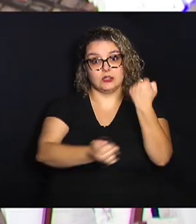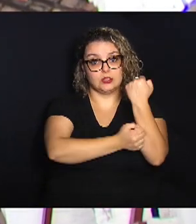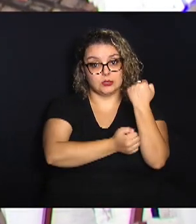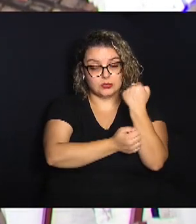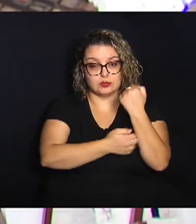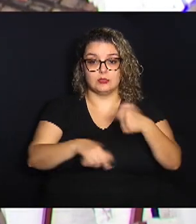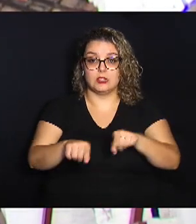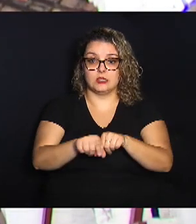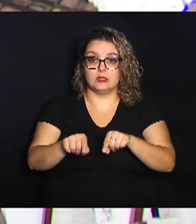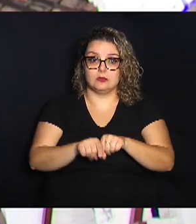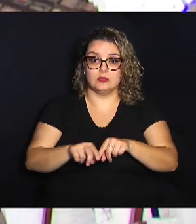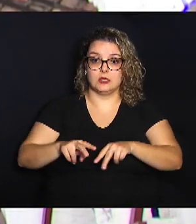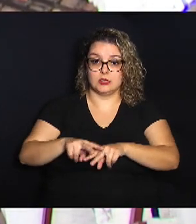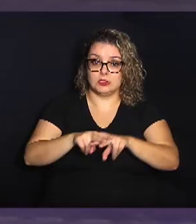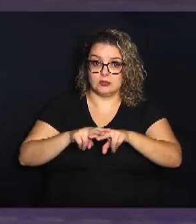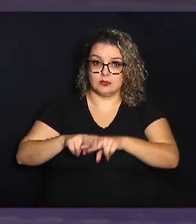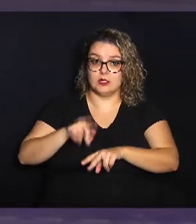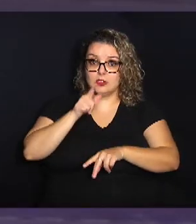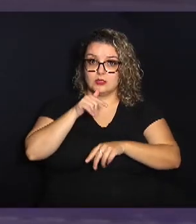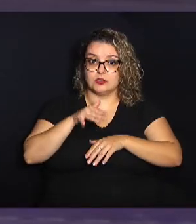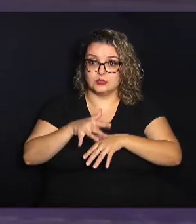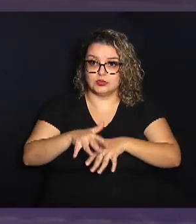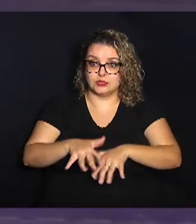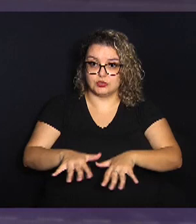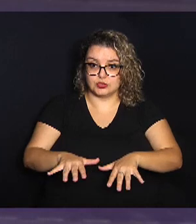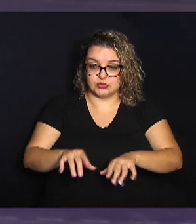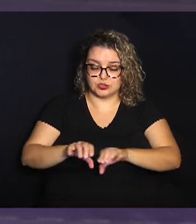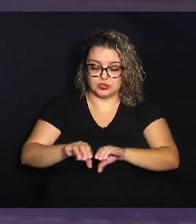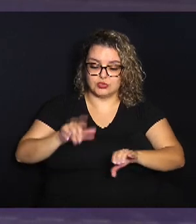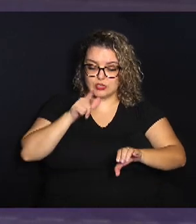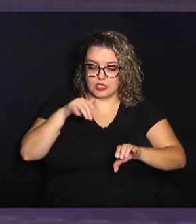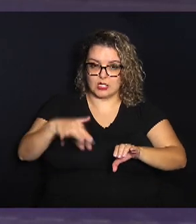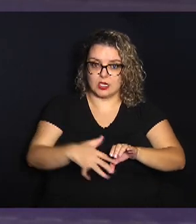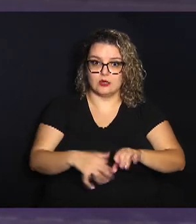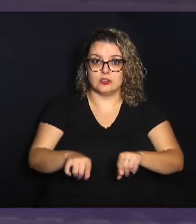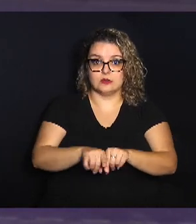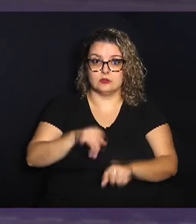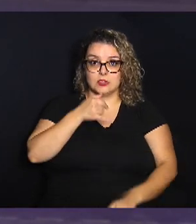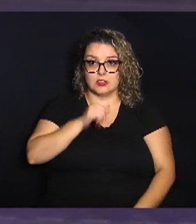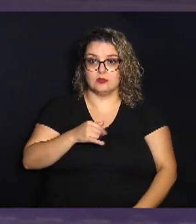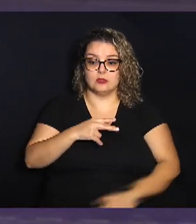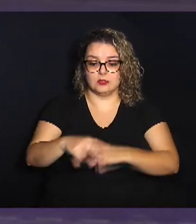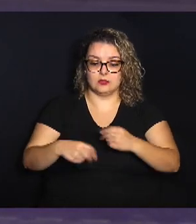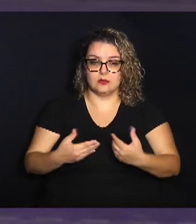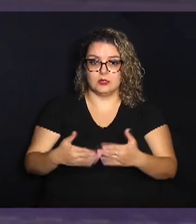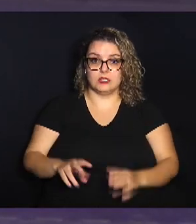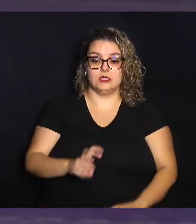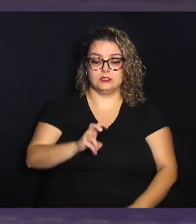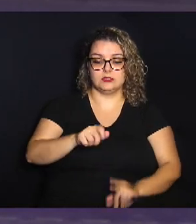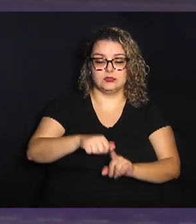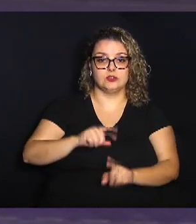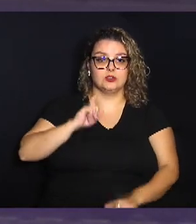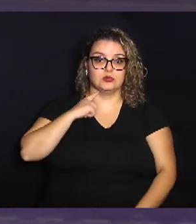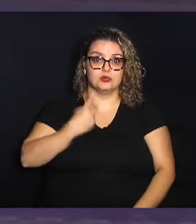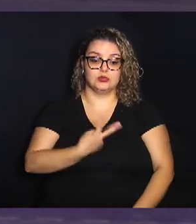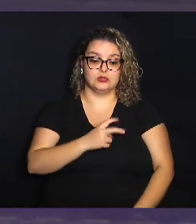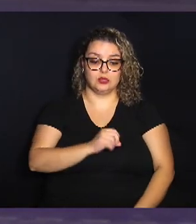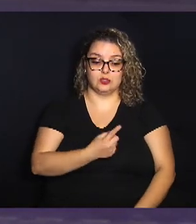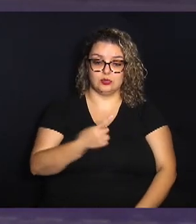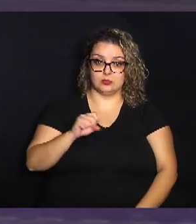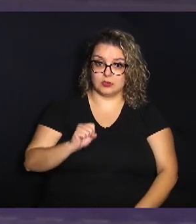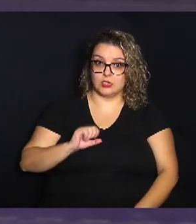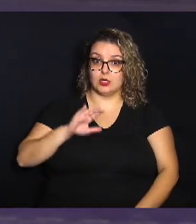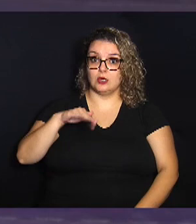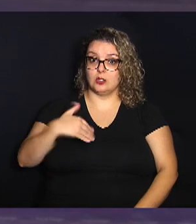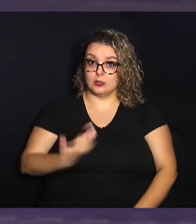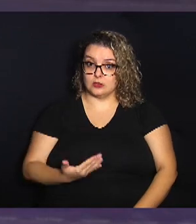da revisão hidráulica e elétrica. O galpão foi reinaugurado no dia 5 de março de 2018, quando